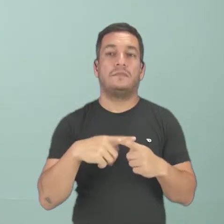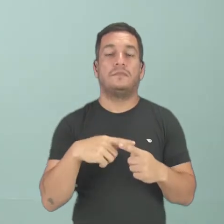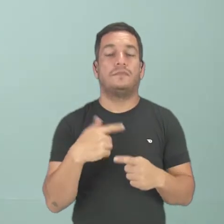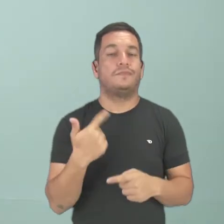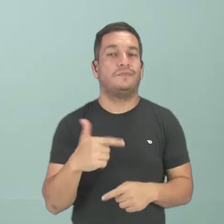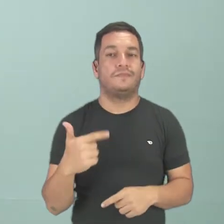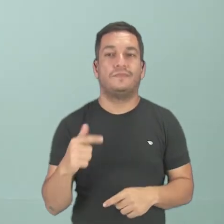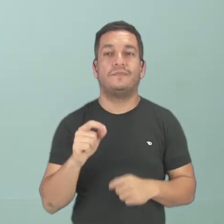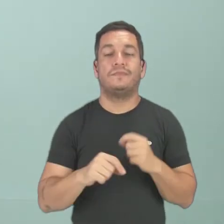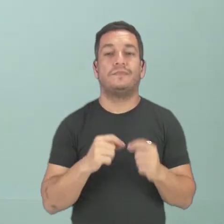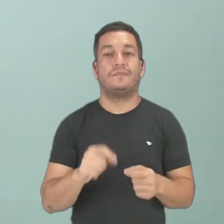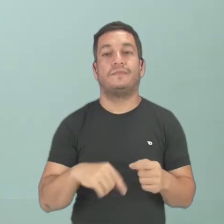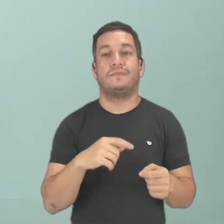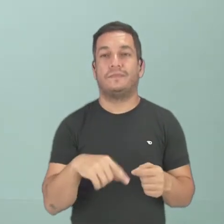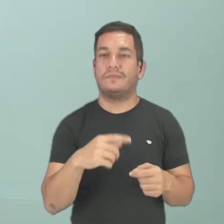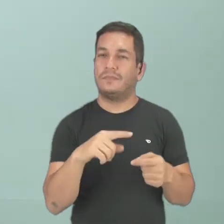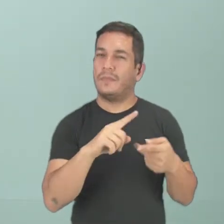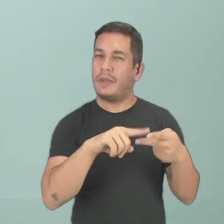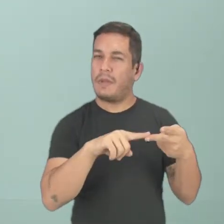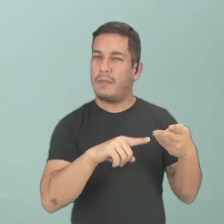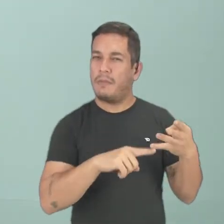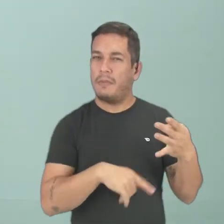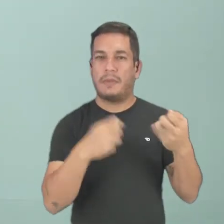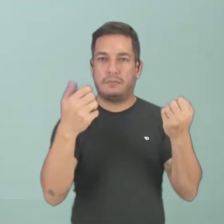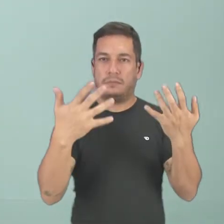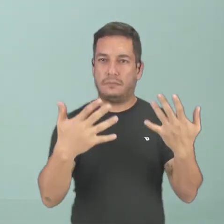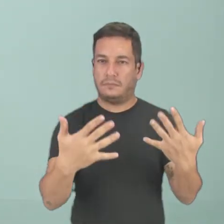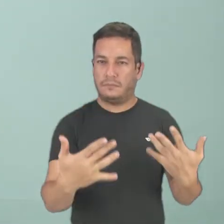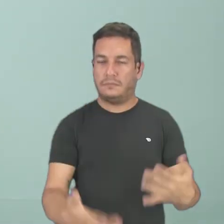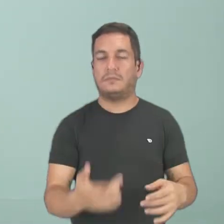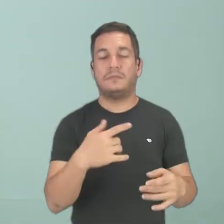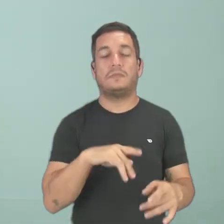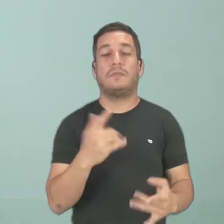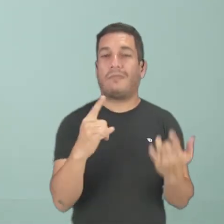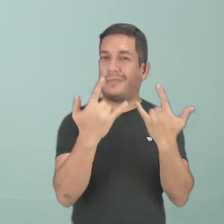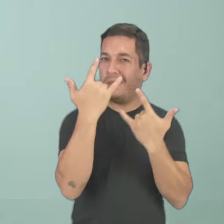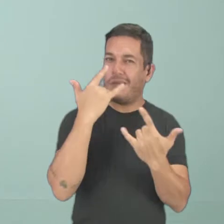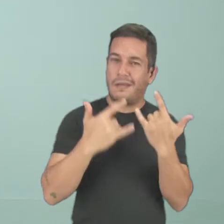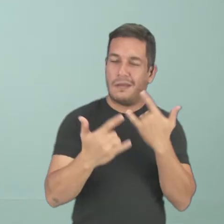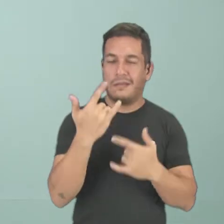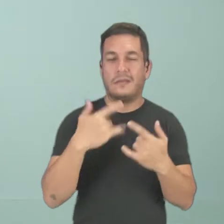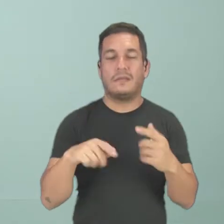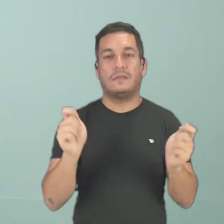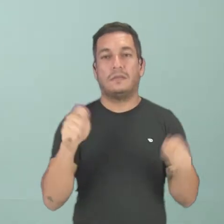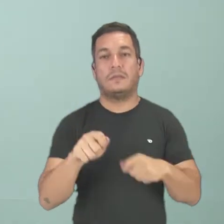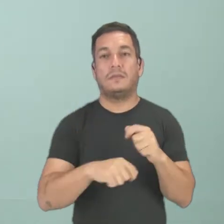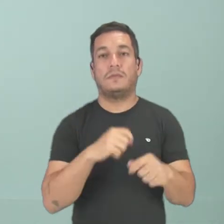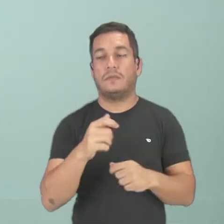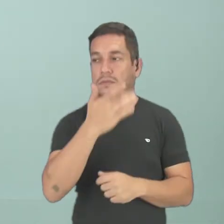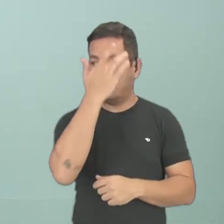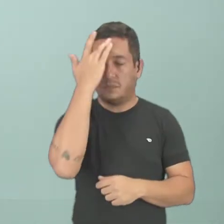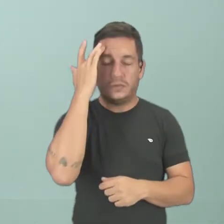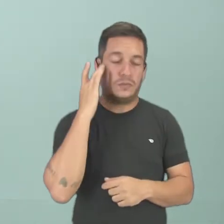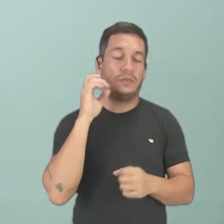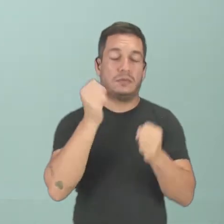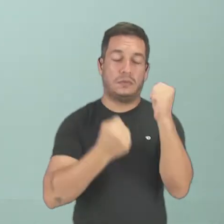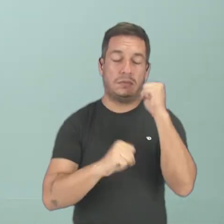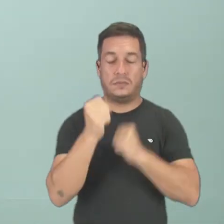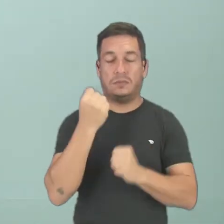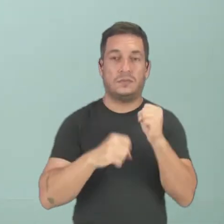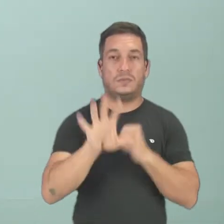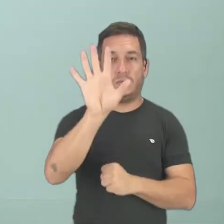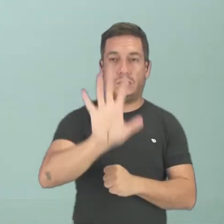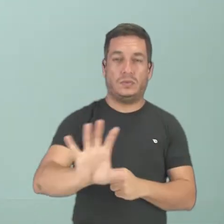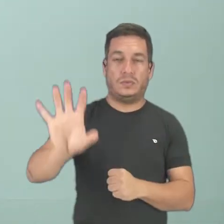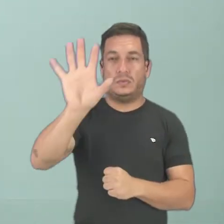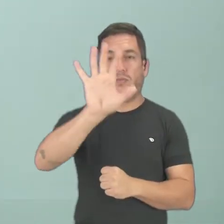não temos fatores locacionais de atração suficiente para atrair essas indústrias para a nossa